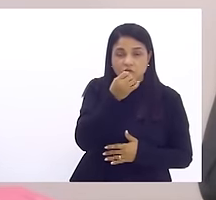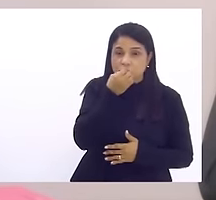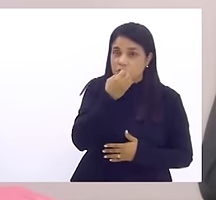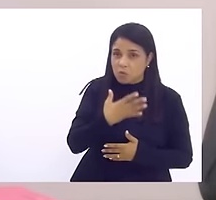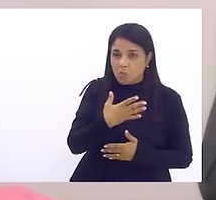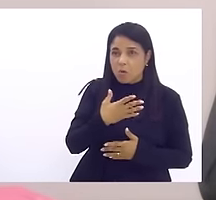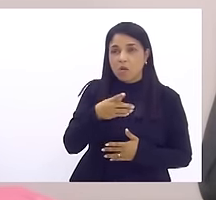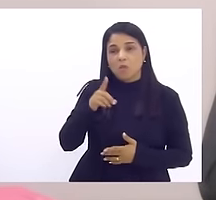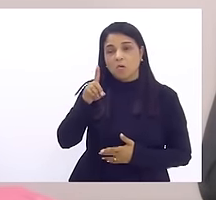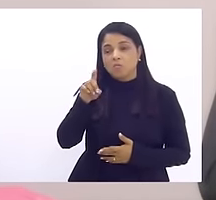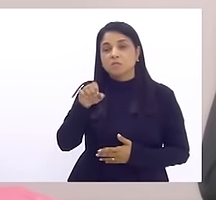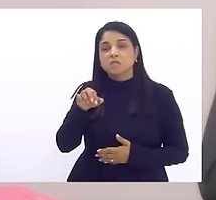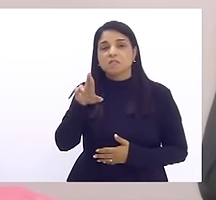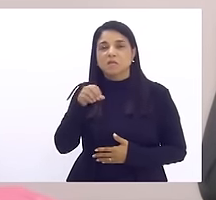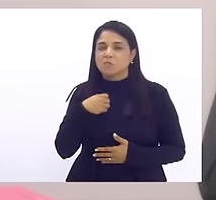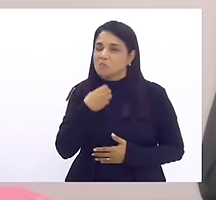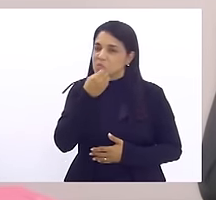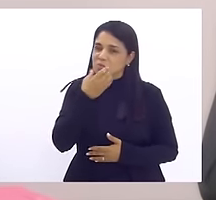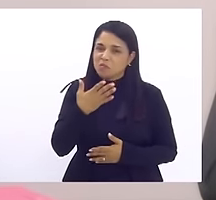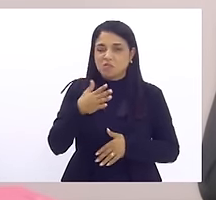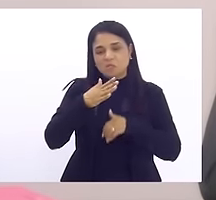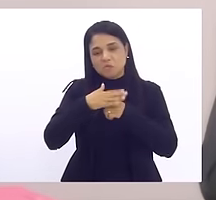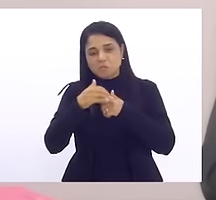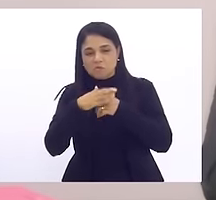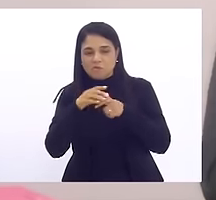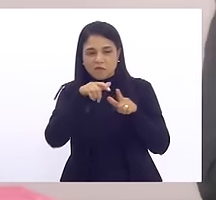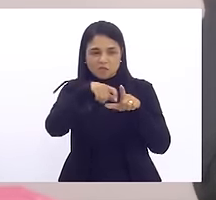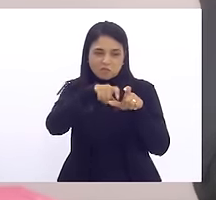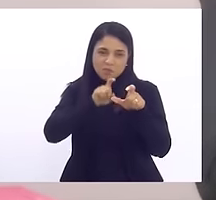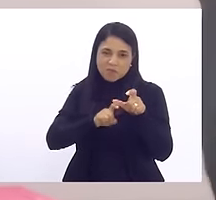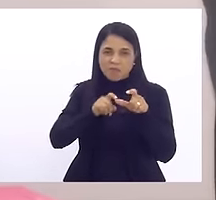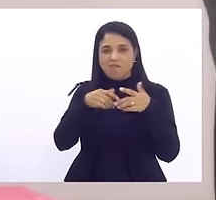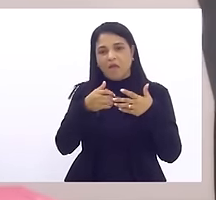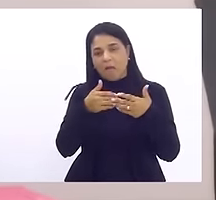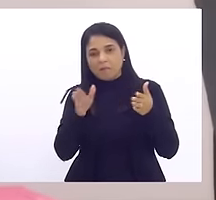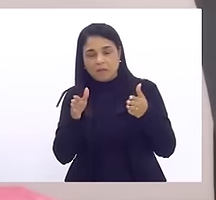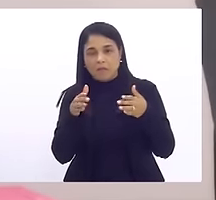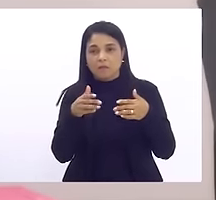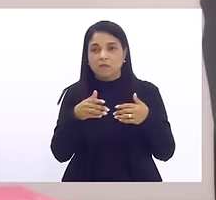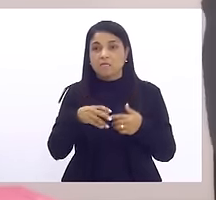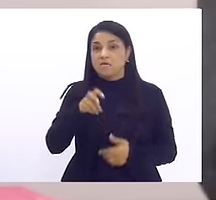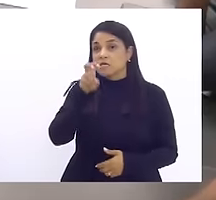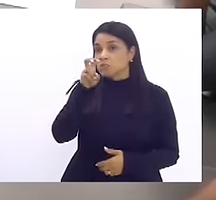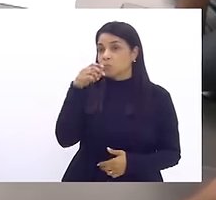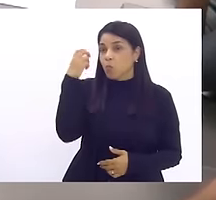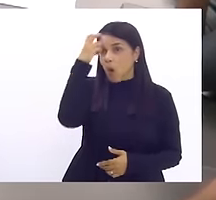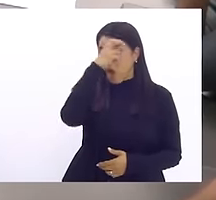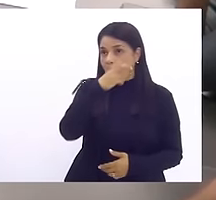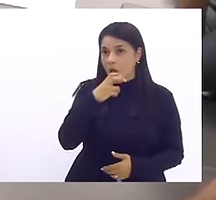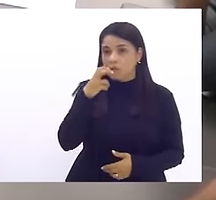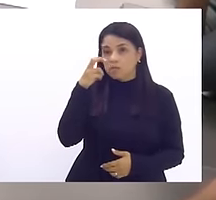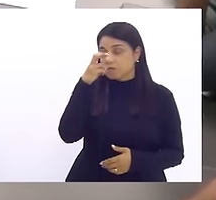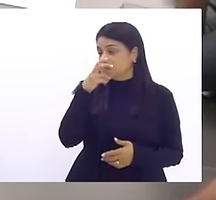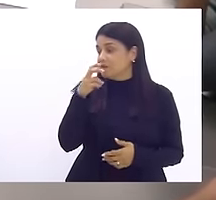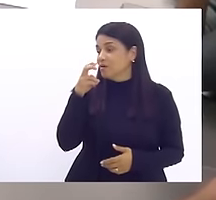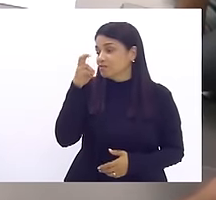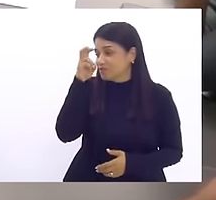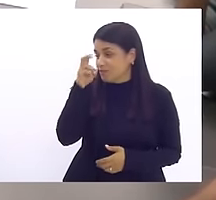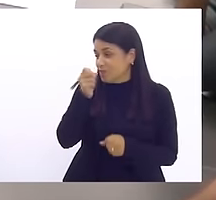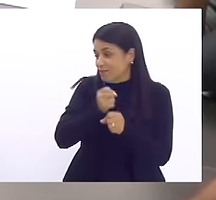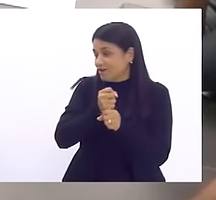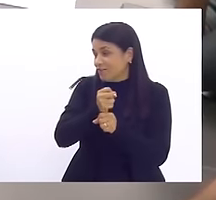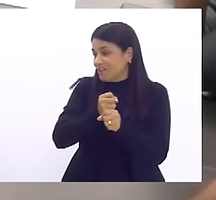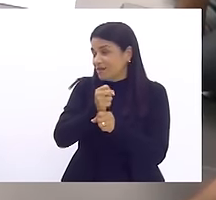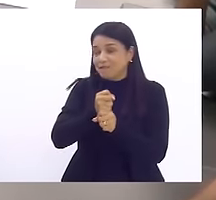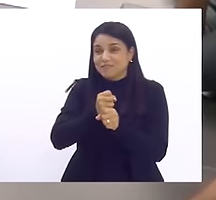agora ficou bonzinho vai fazer isso vai fazer aquilo vai suspender vai abrir só que tá cego 5 anos ninguém olhou para nada e não adianta vir com essa